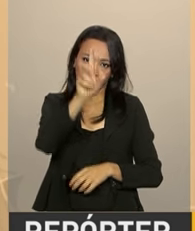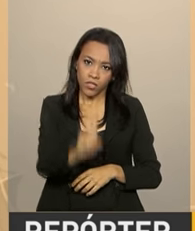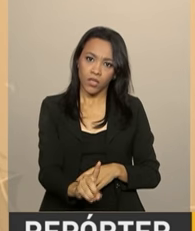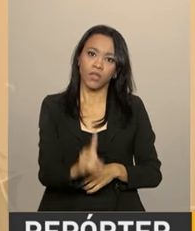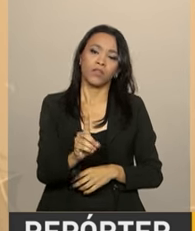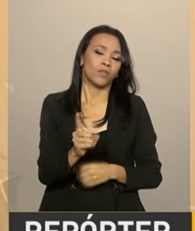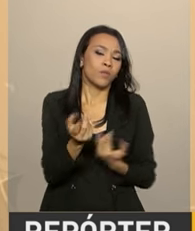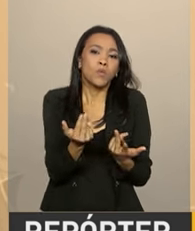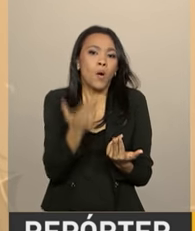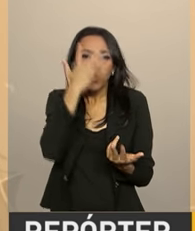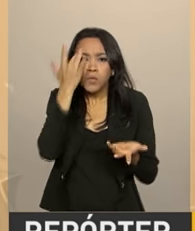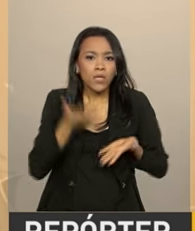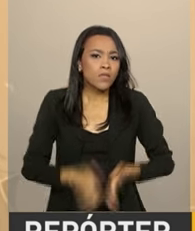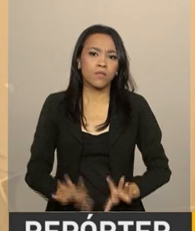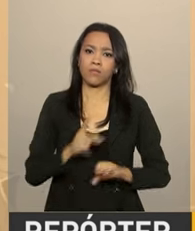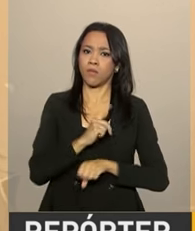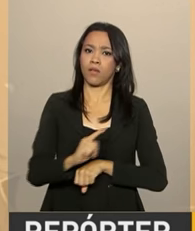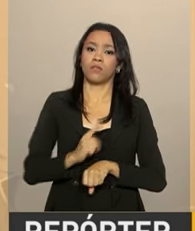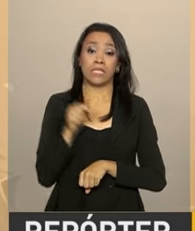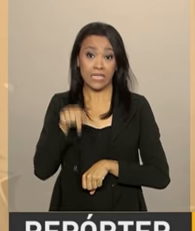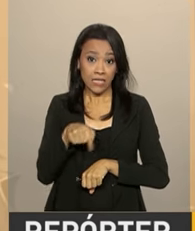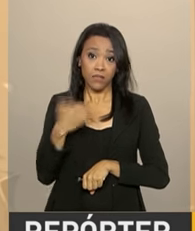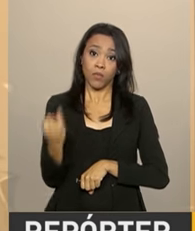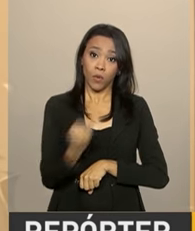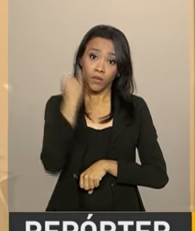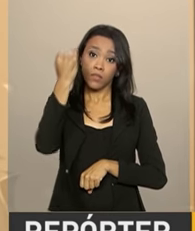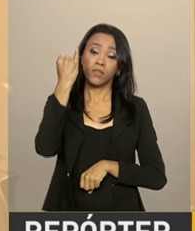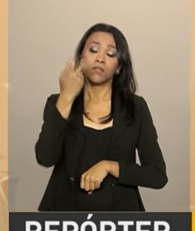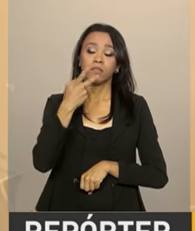do nacional. Isso é muito importante para que